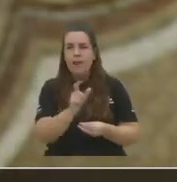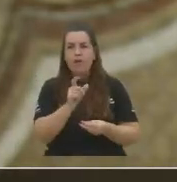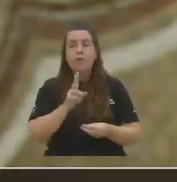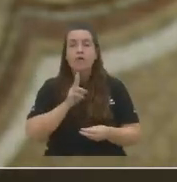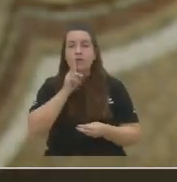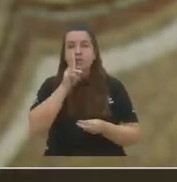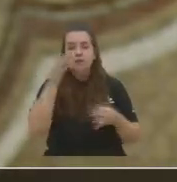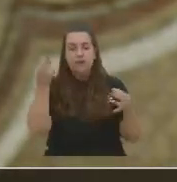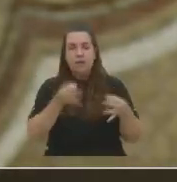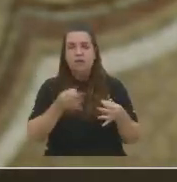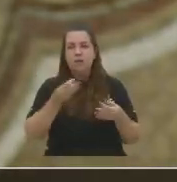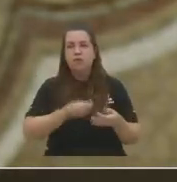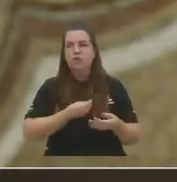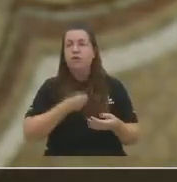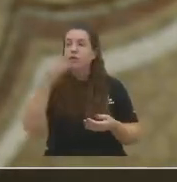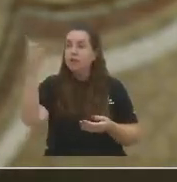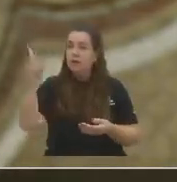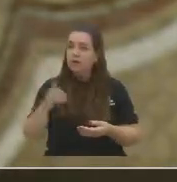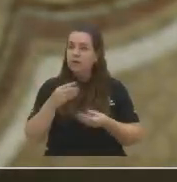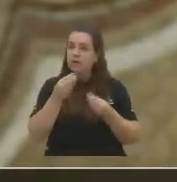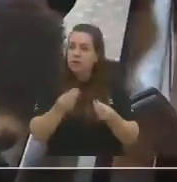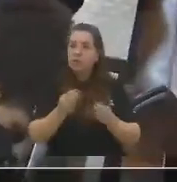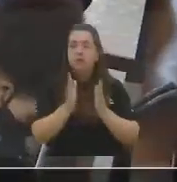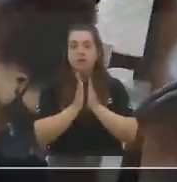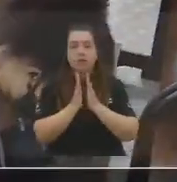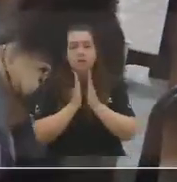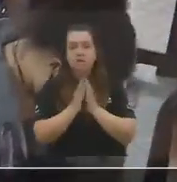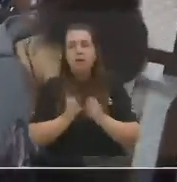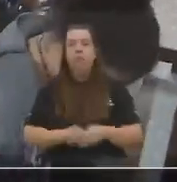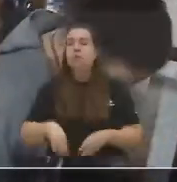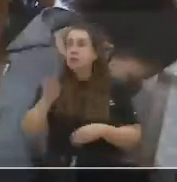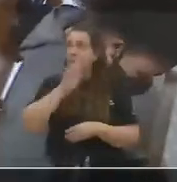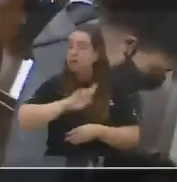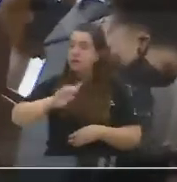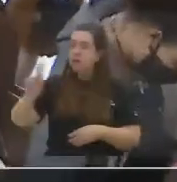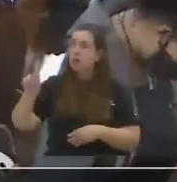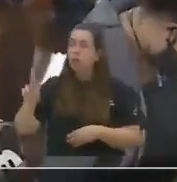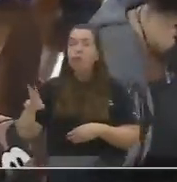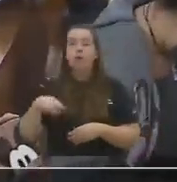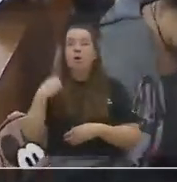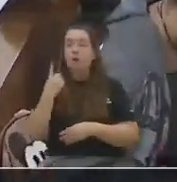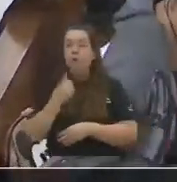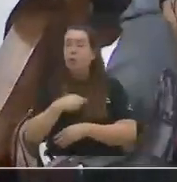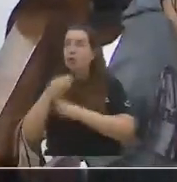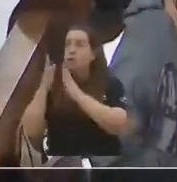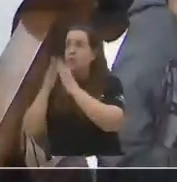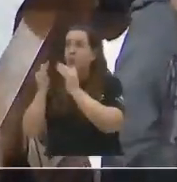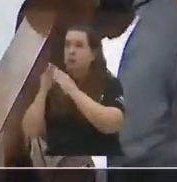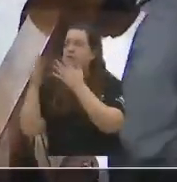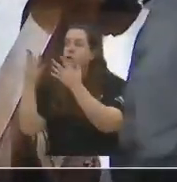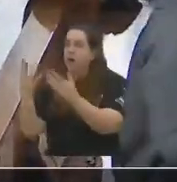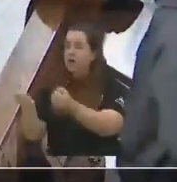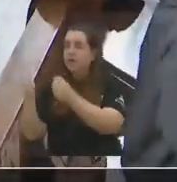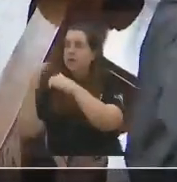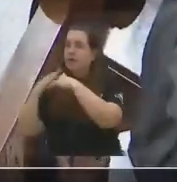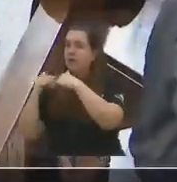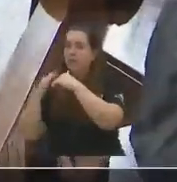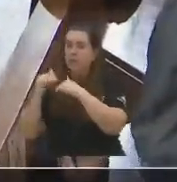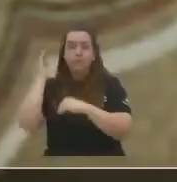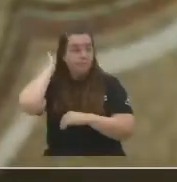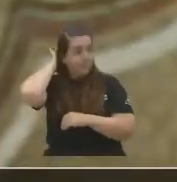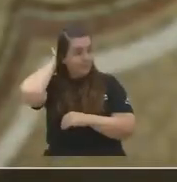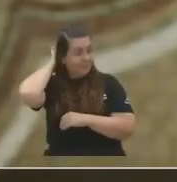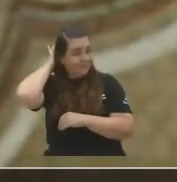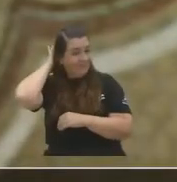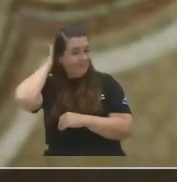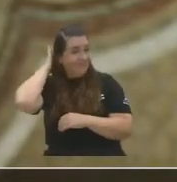certeza da vida que vem de vós, rezemos. Senhor, ouvi compassivo a nossa prece.